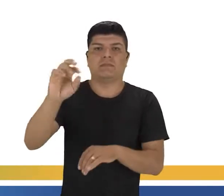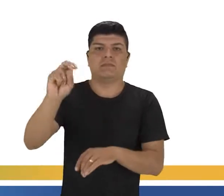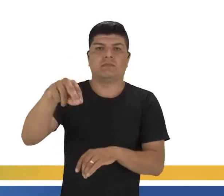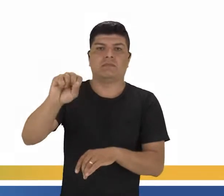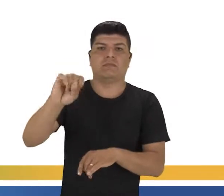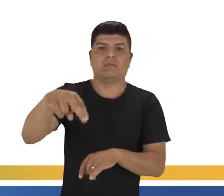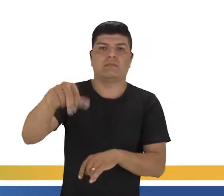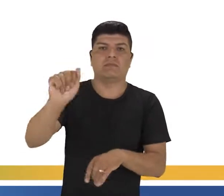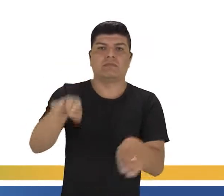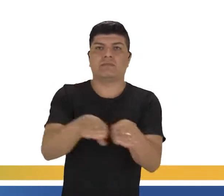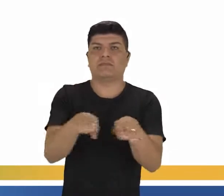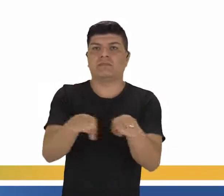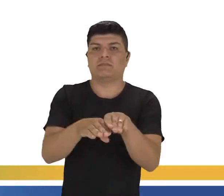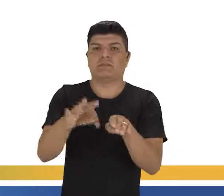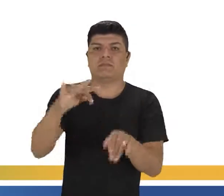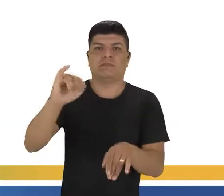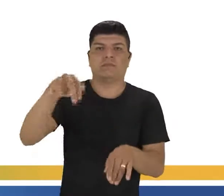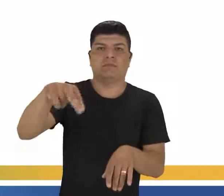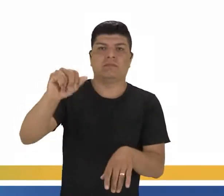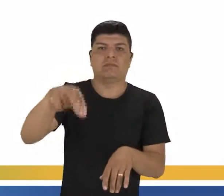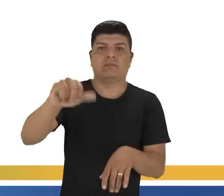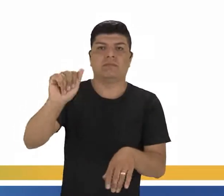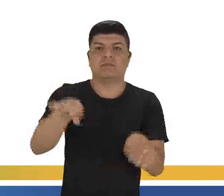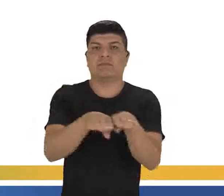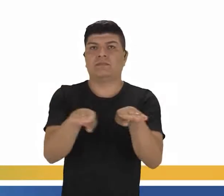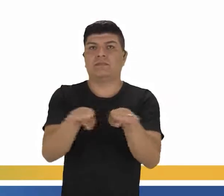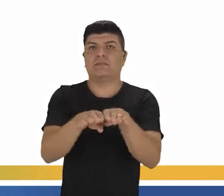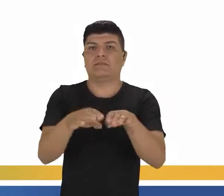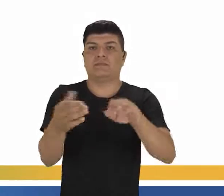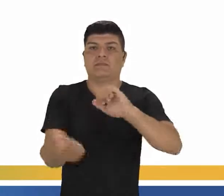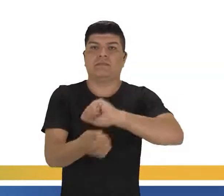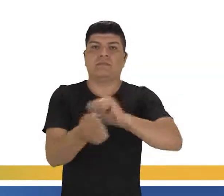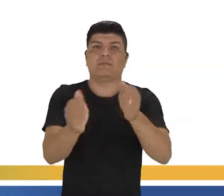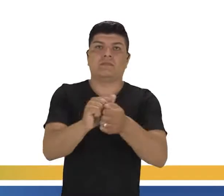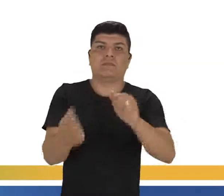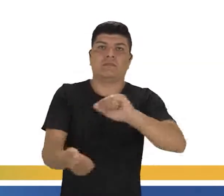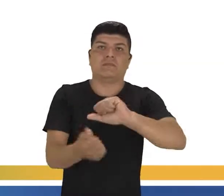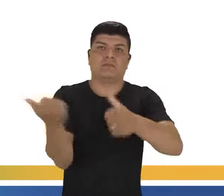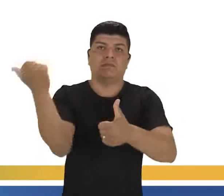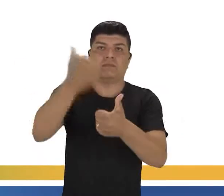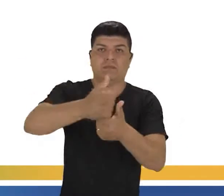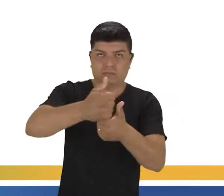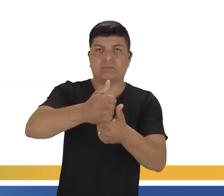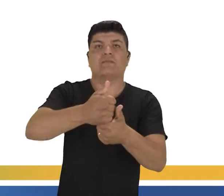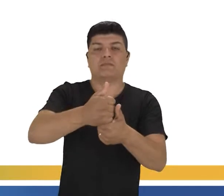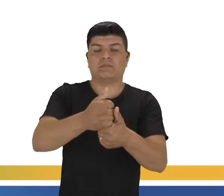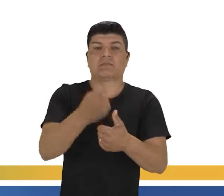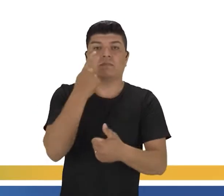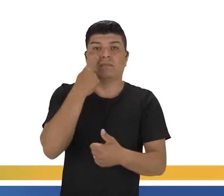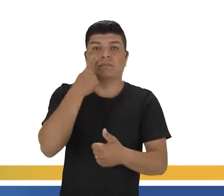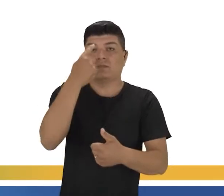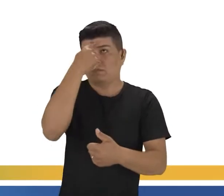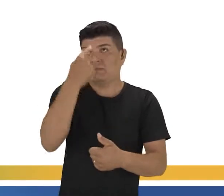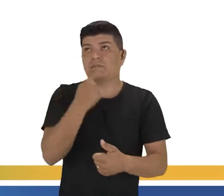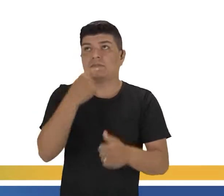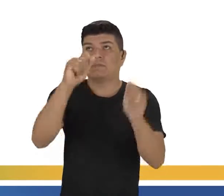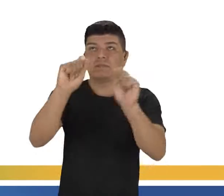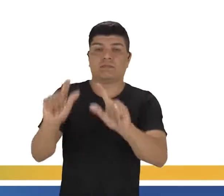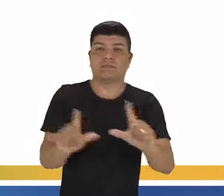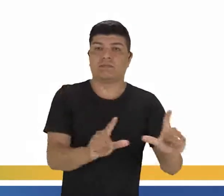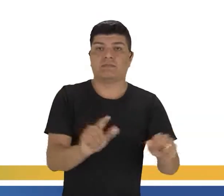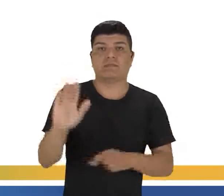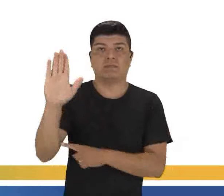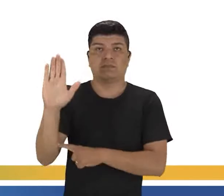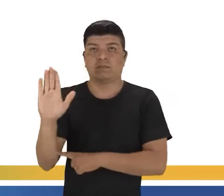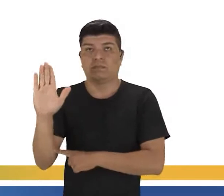a adenina, e a timina vai ser substituída pela uracila. Então, como a gente pode ver na imagem, nós temos de um lado